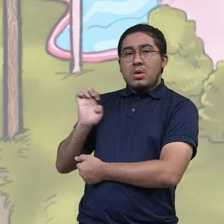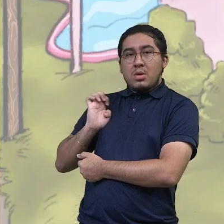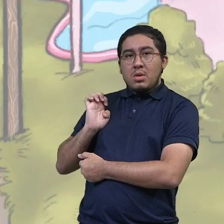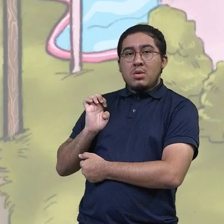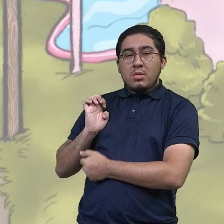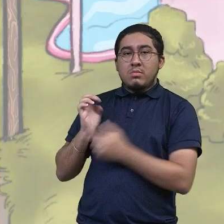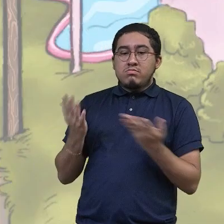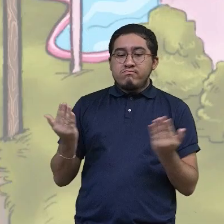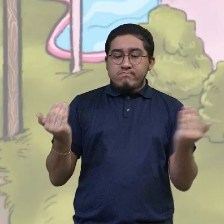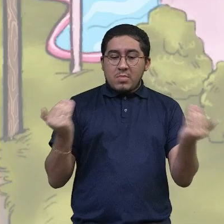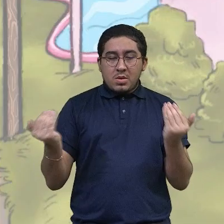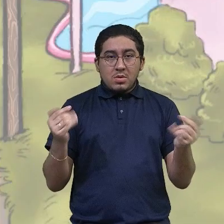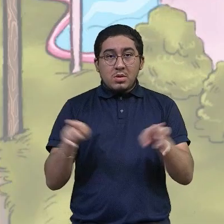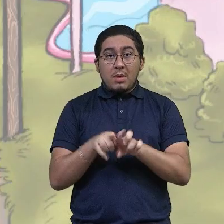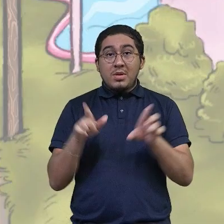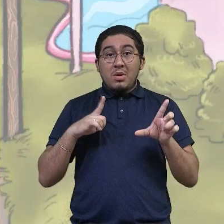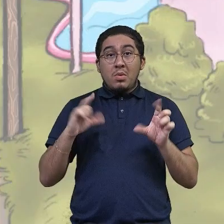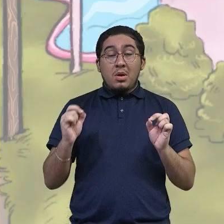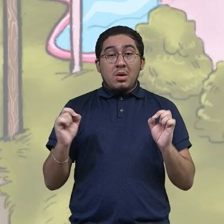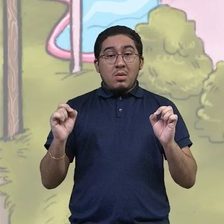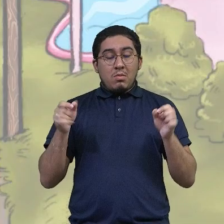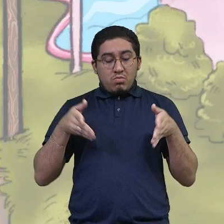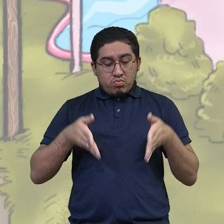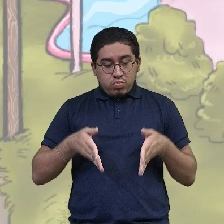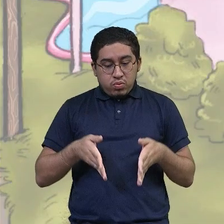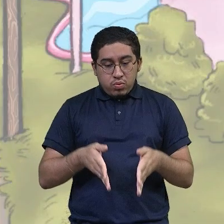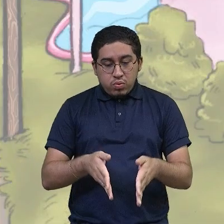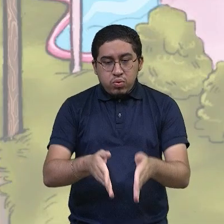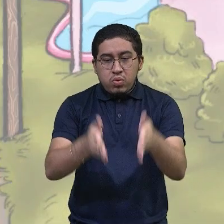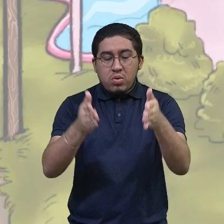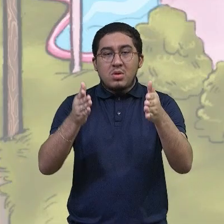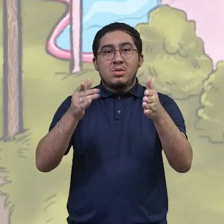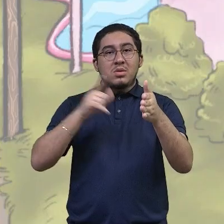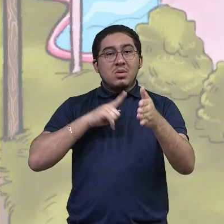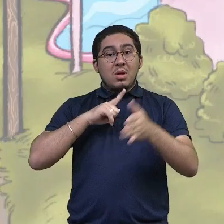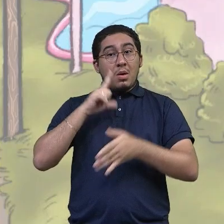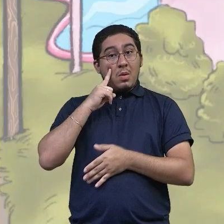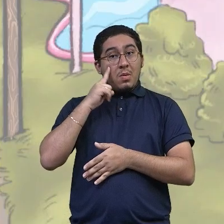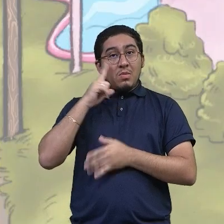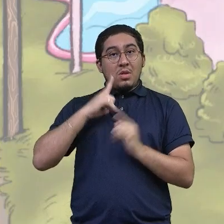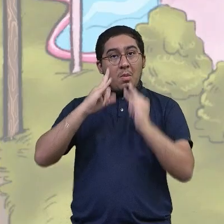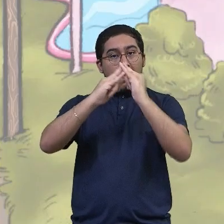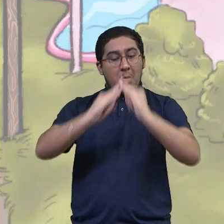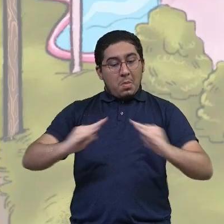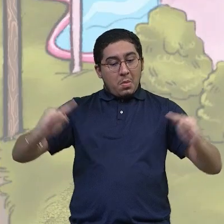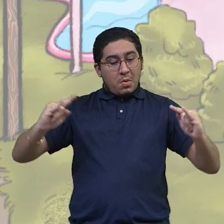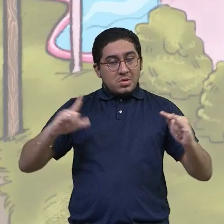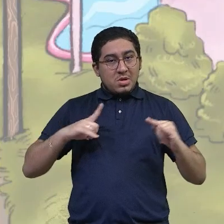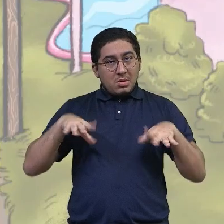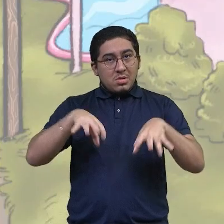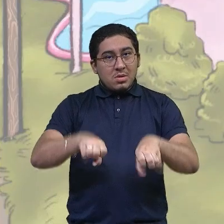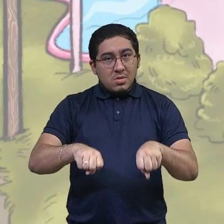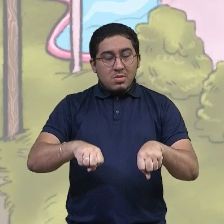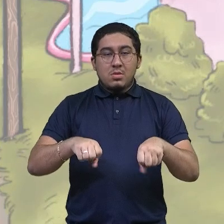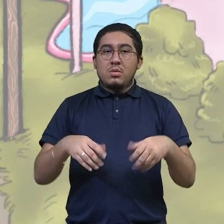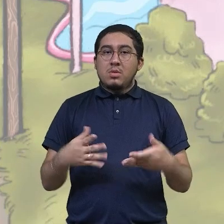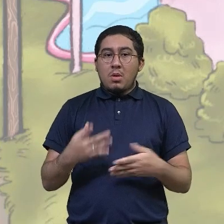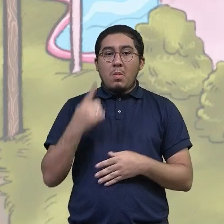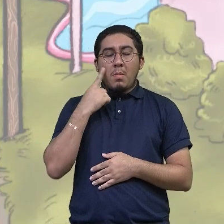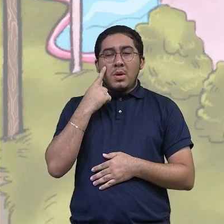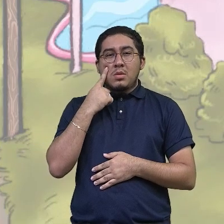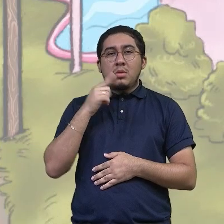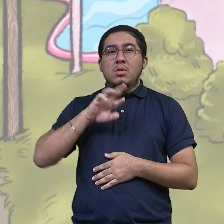um grande abismo, né? Eu estou em cima do abismo aqui, mas tem uma ponte para me segurar. Então, não